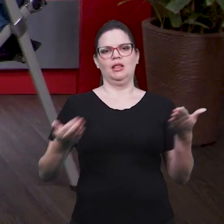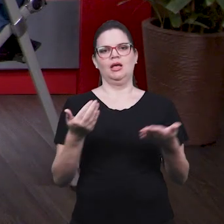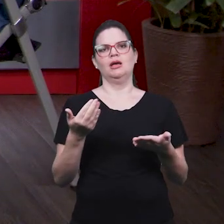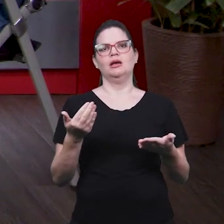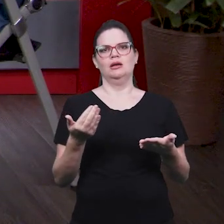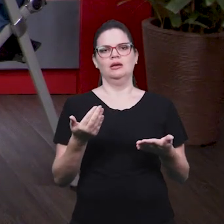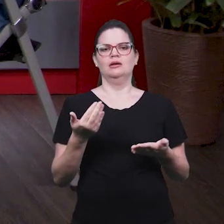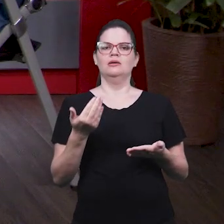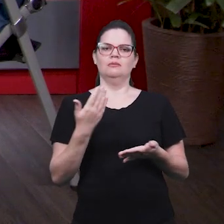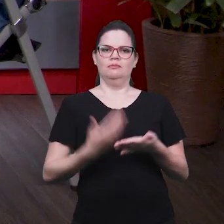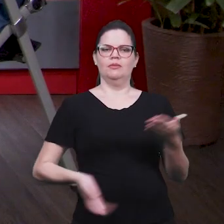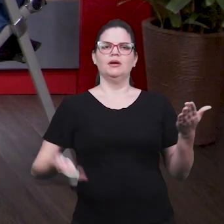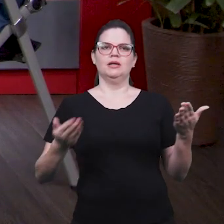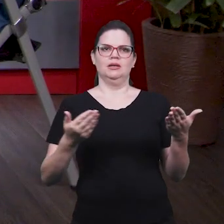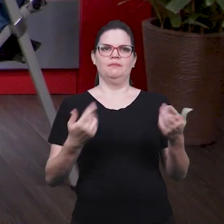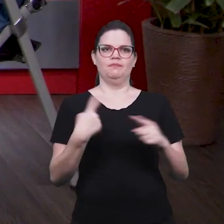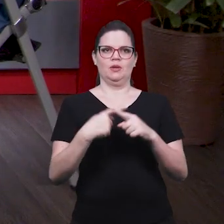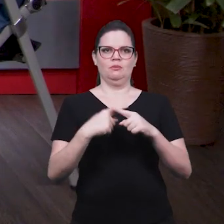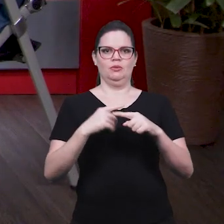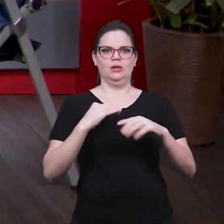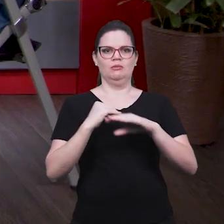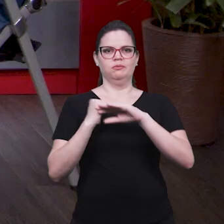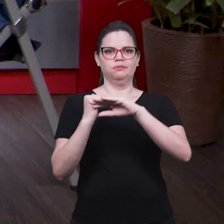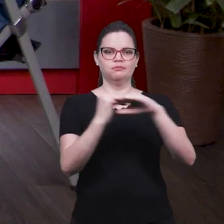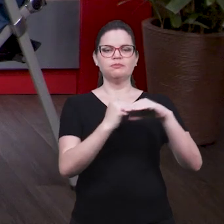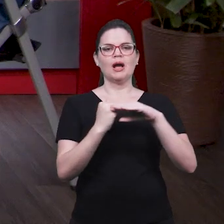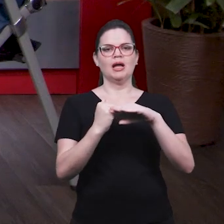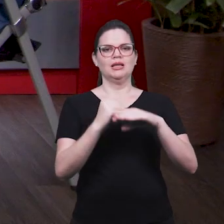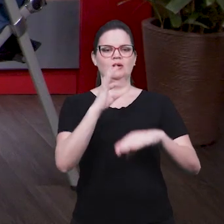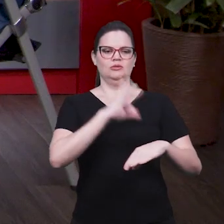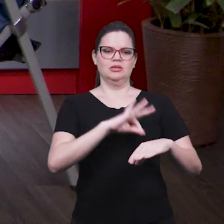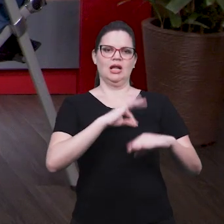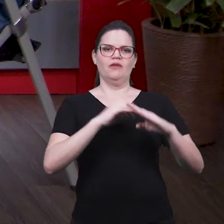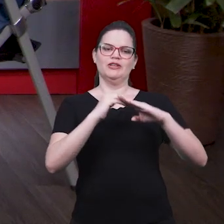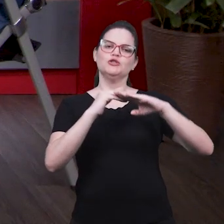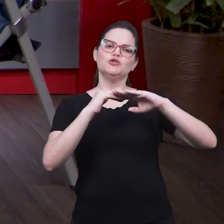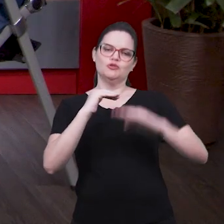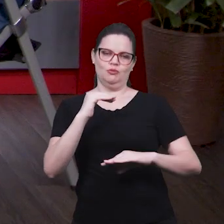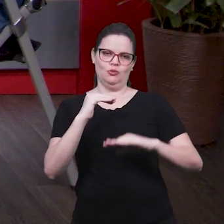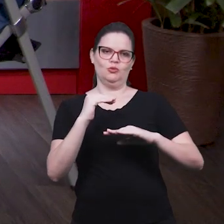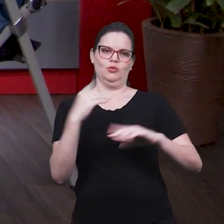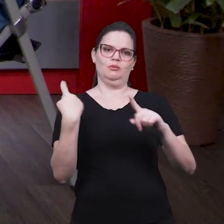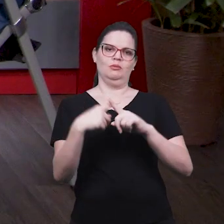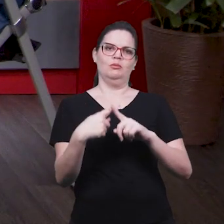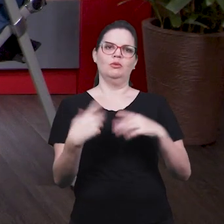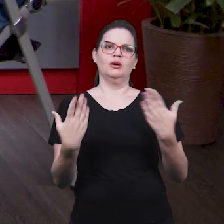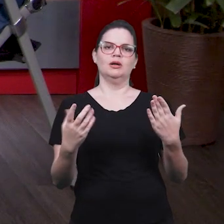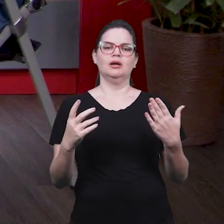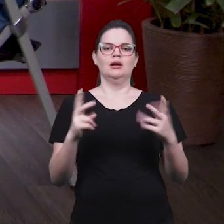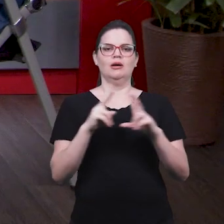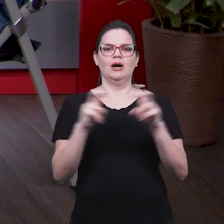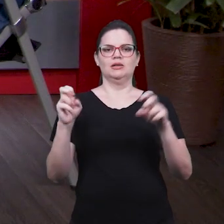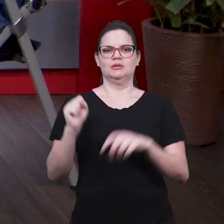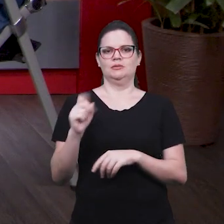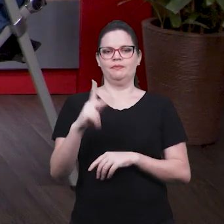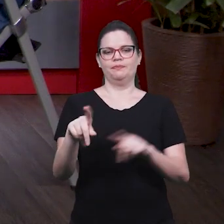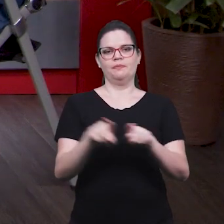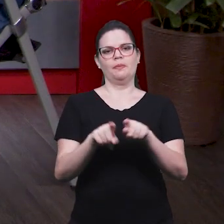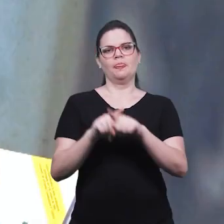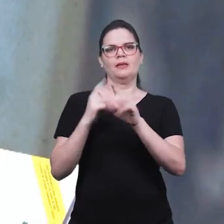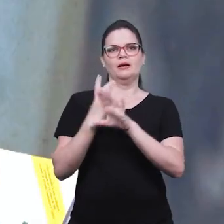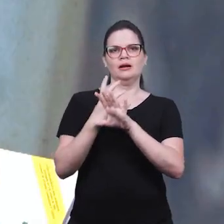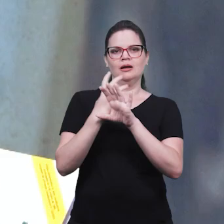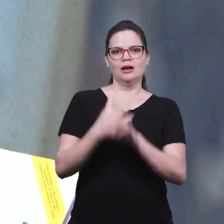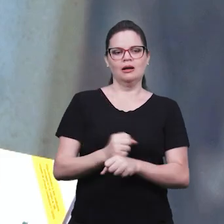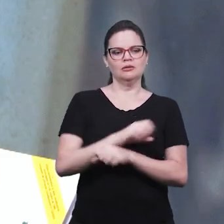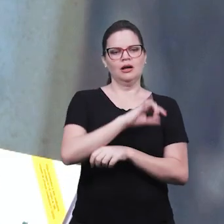seu salário, do valor que ela iria receber, né? Isso, o padrão salarial da pessoa cai um pouco com questão da aposentadoria,